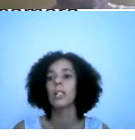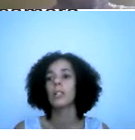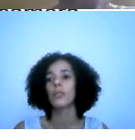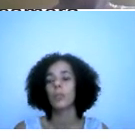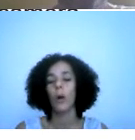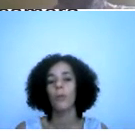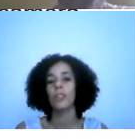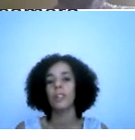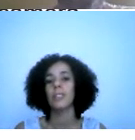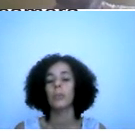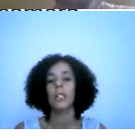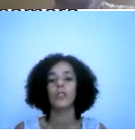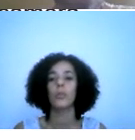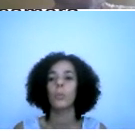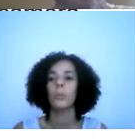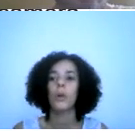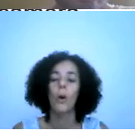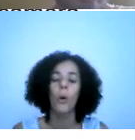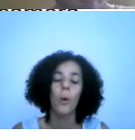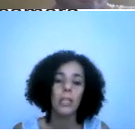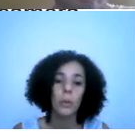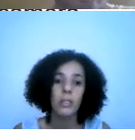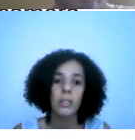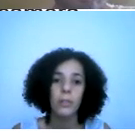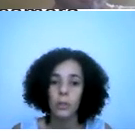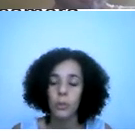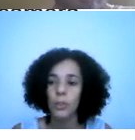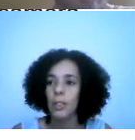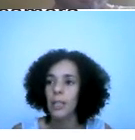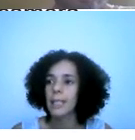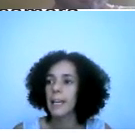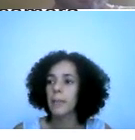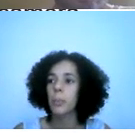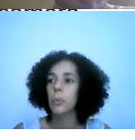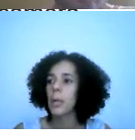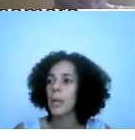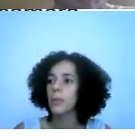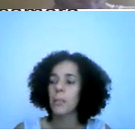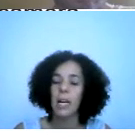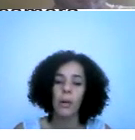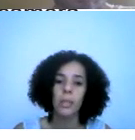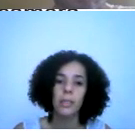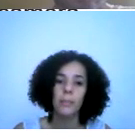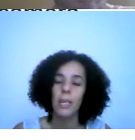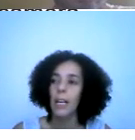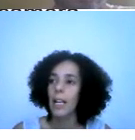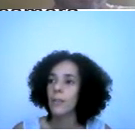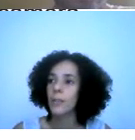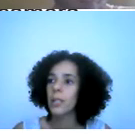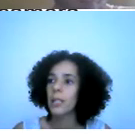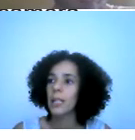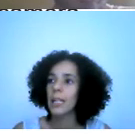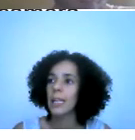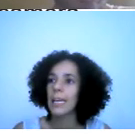soltos. Em 2009, já tinham 3 grupos com 42 indivíduos. Né? E por um trabalho de camarote, ela